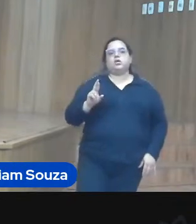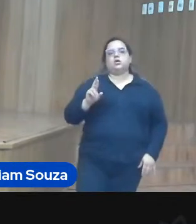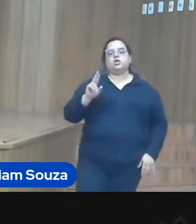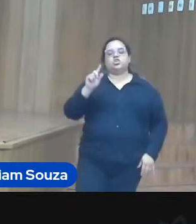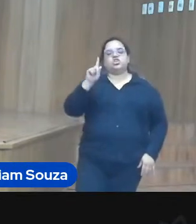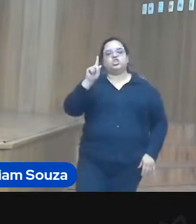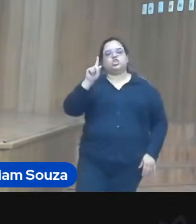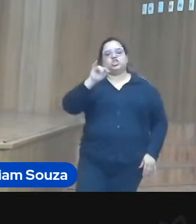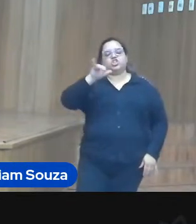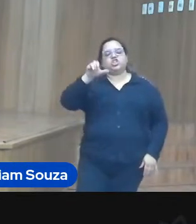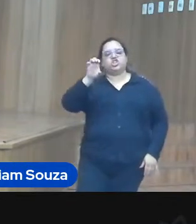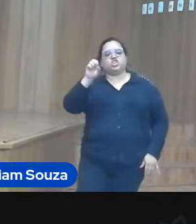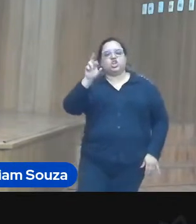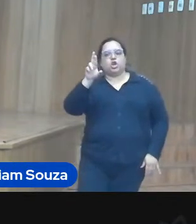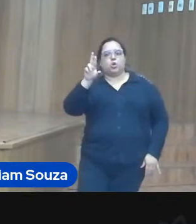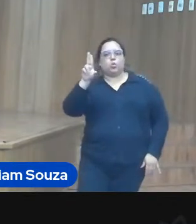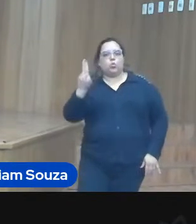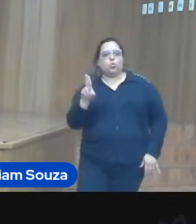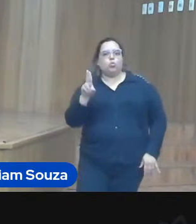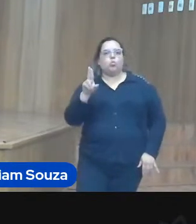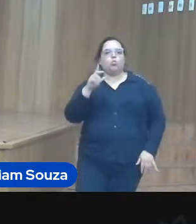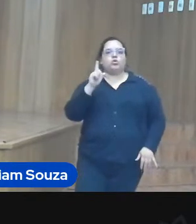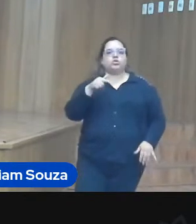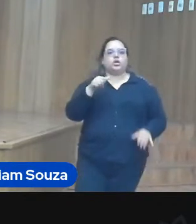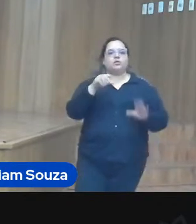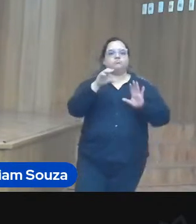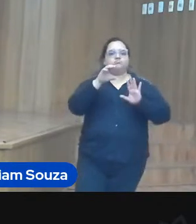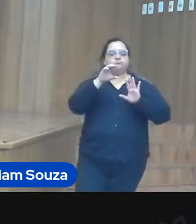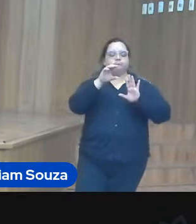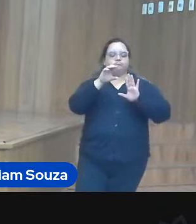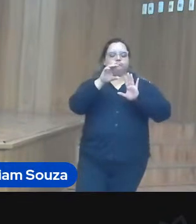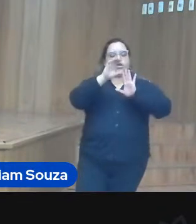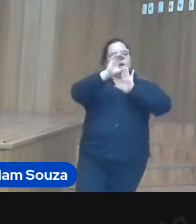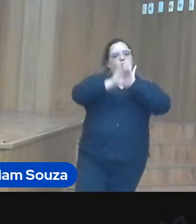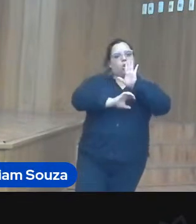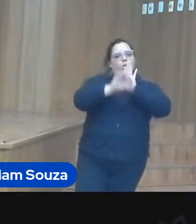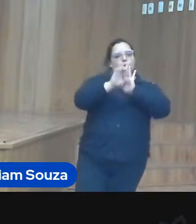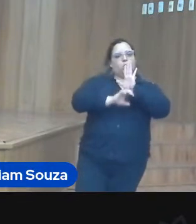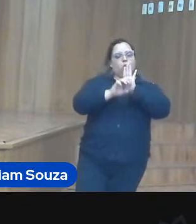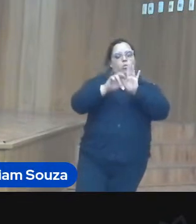que trabalhou currículo em uma perspectiva